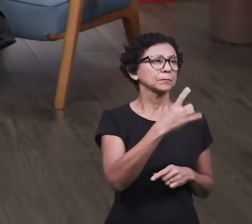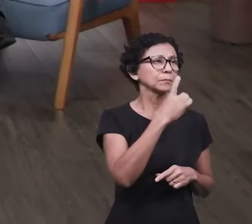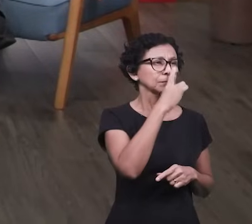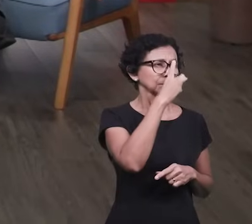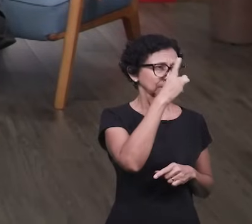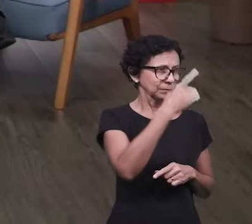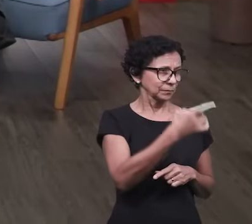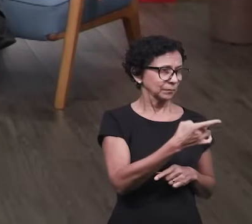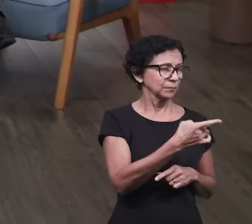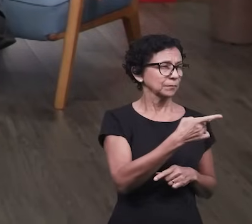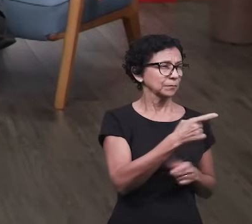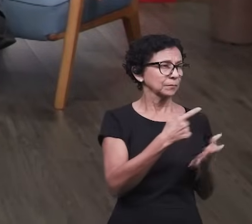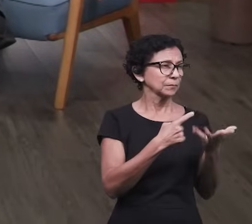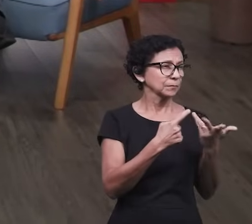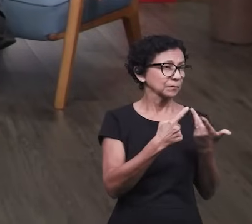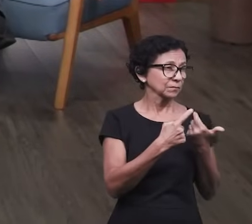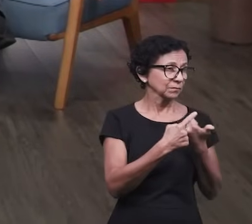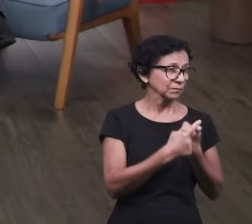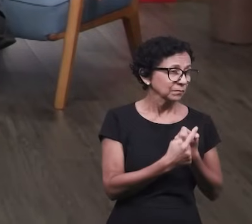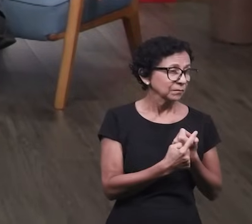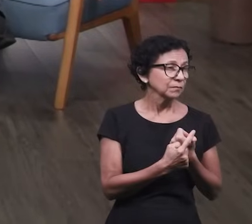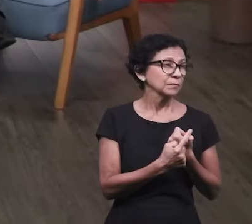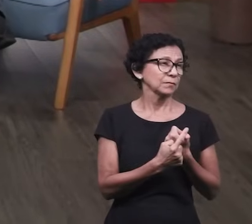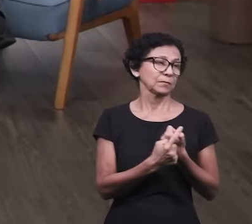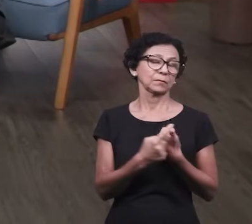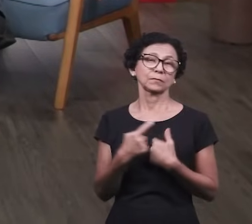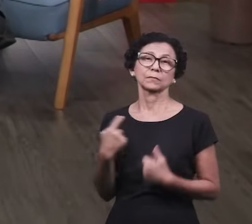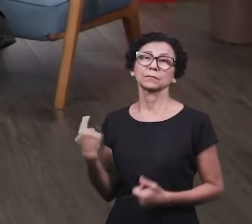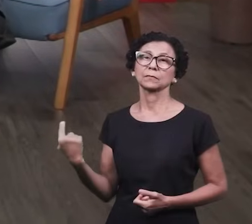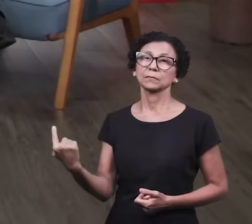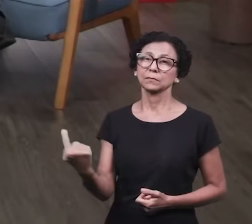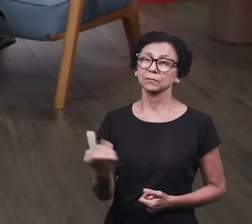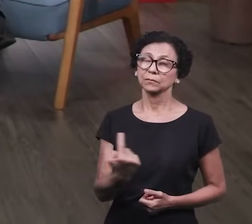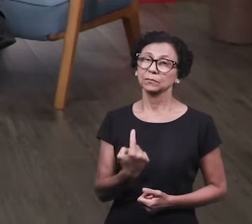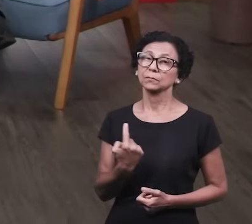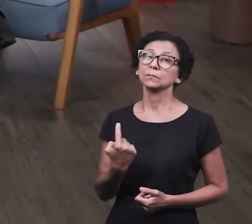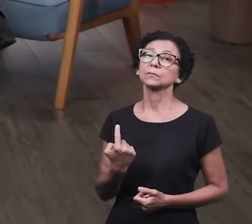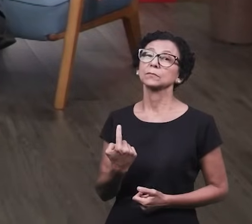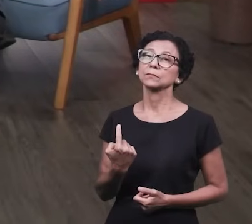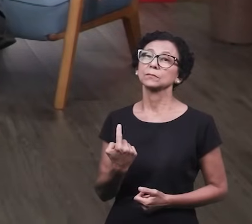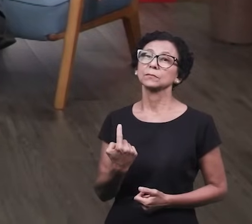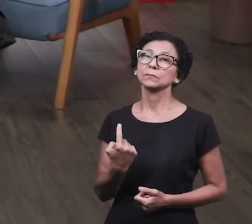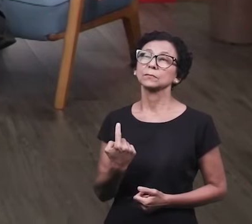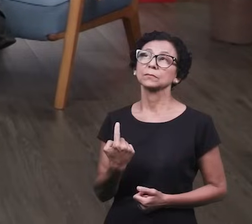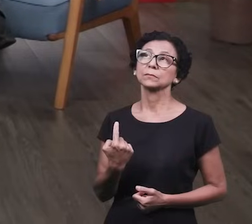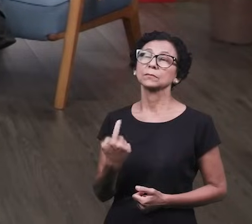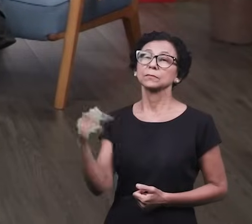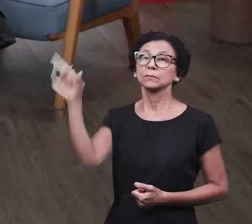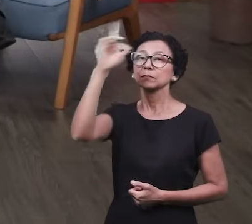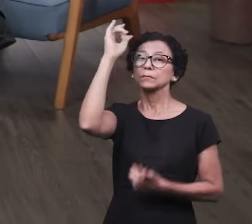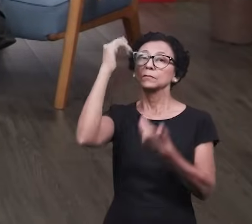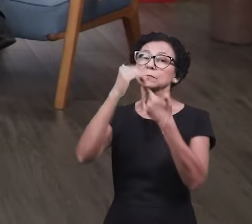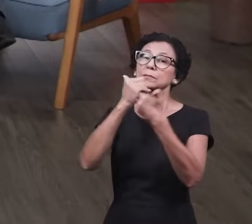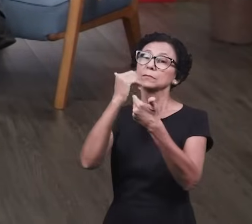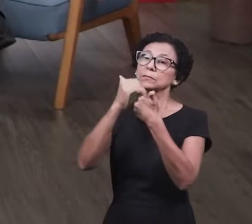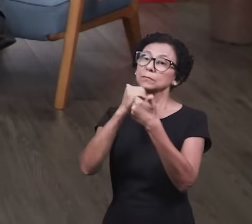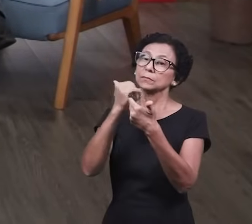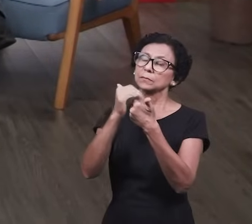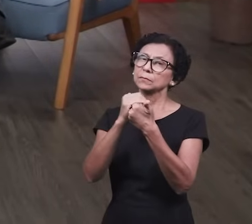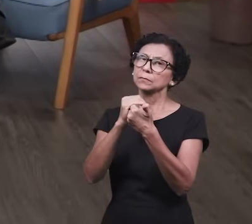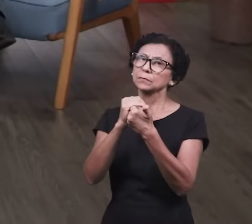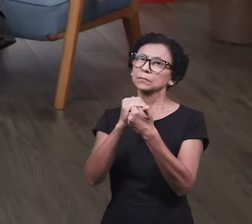nós somos, enquanto servos de Deus, nós somos advertidos pelo Espírito